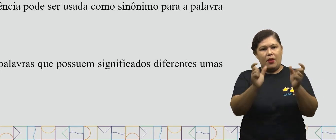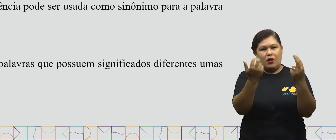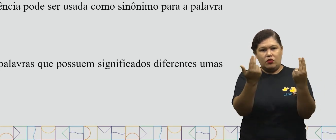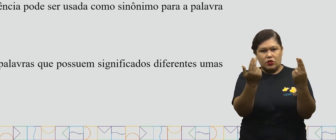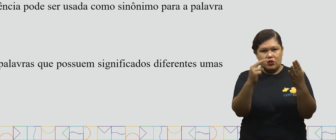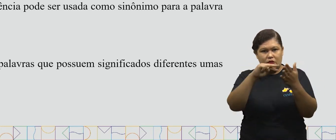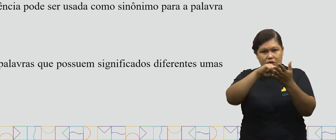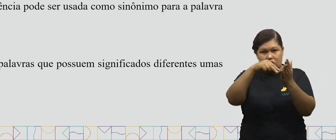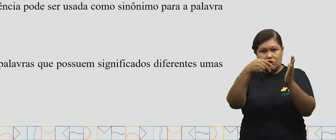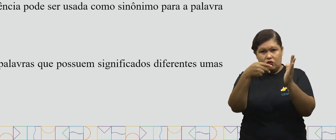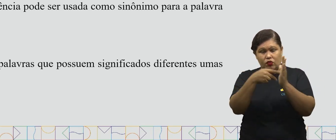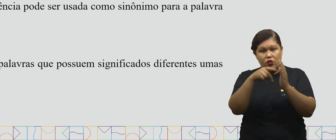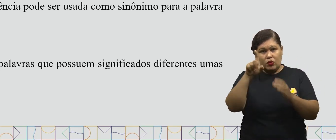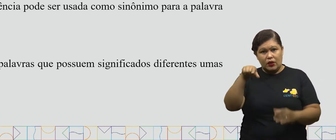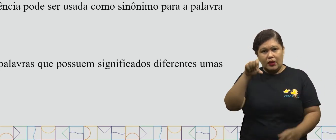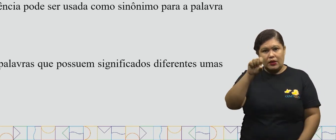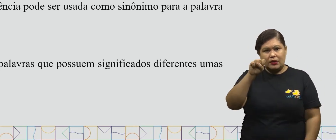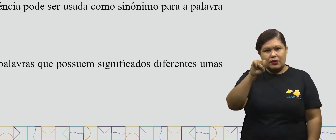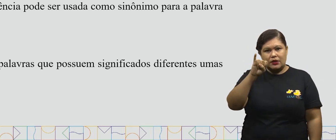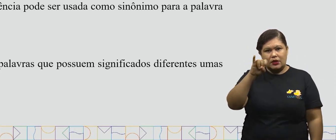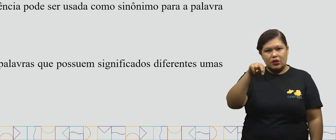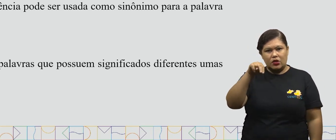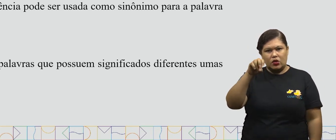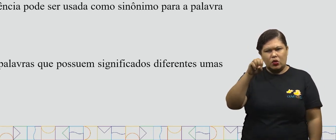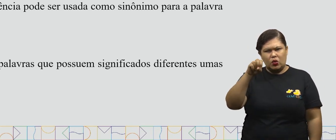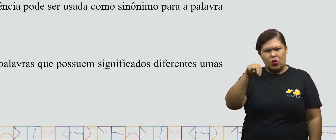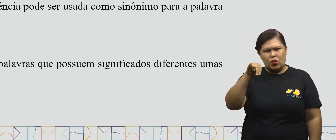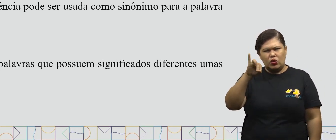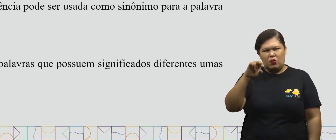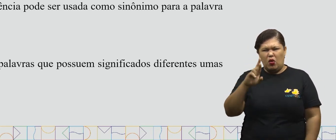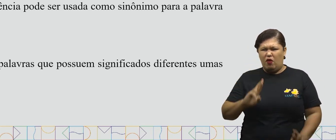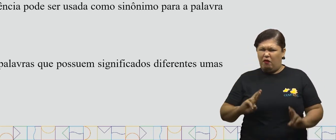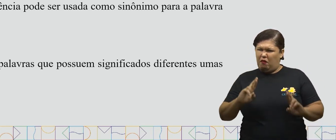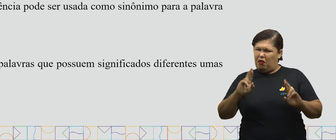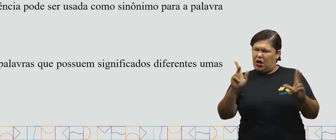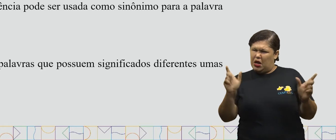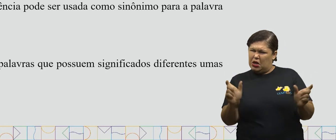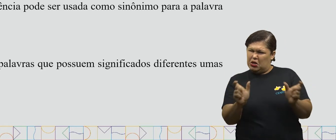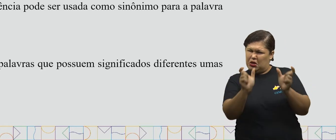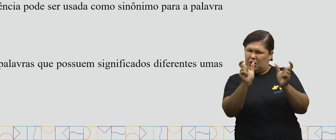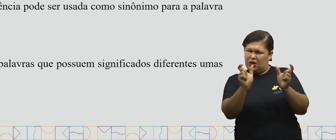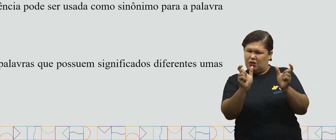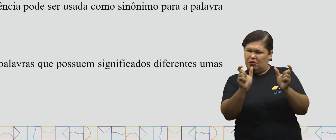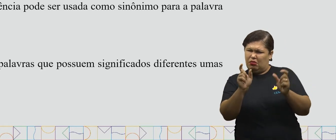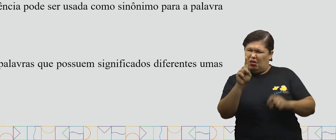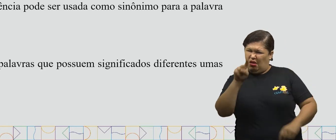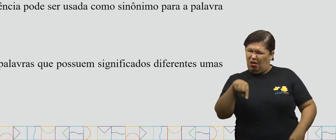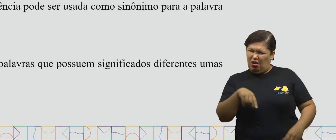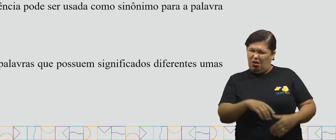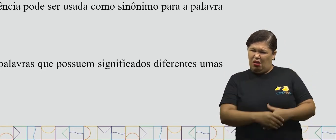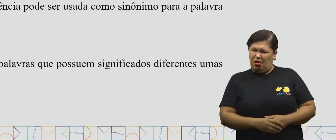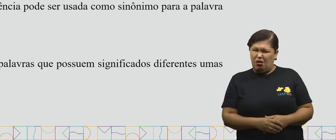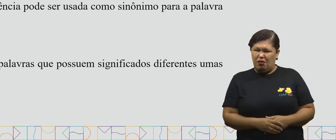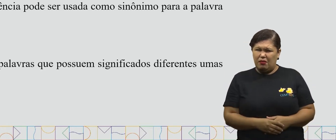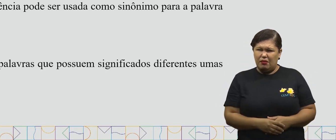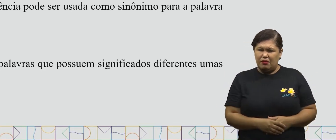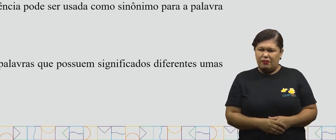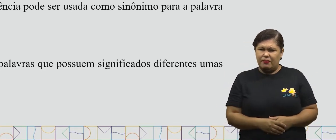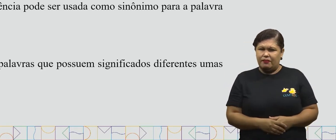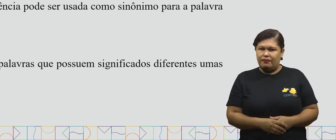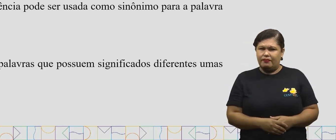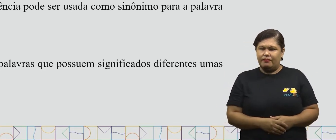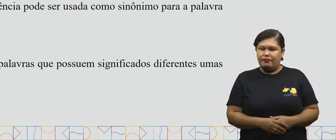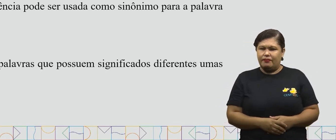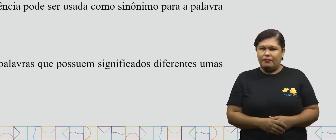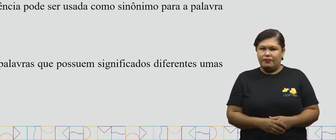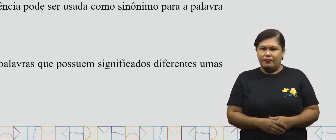que possuem significados diferentes umas das outras. Será mesmo que são significados diferentes ou